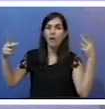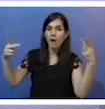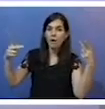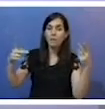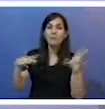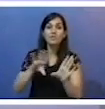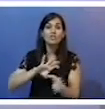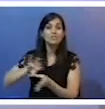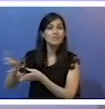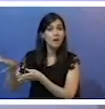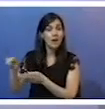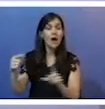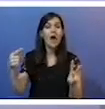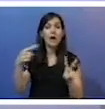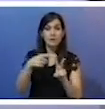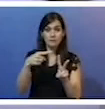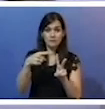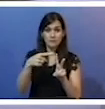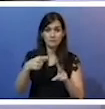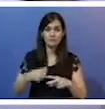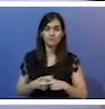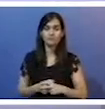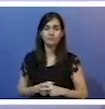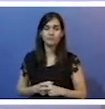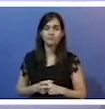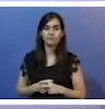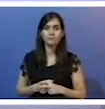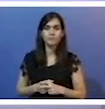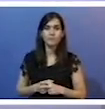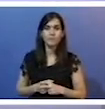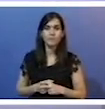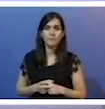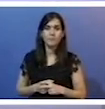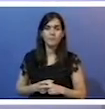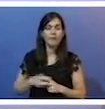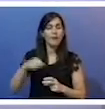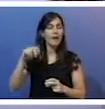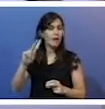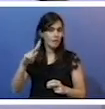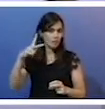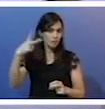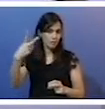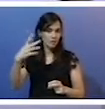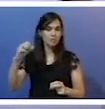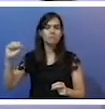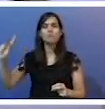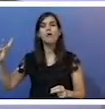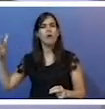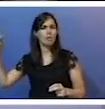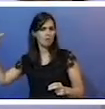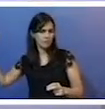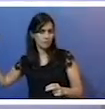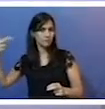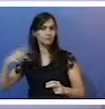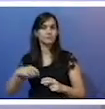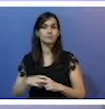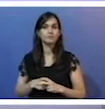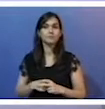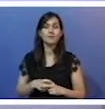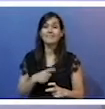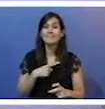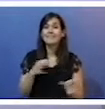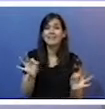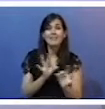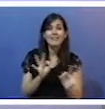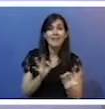esse símbolo da raiz Ah tá eu levei esse lado e esse aqui não